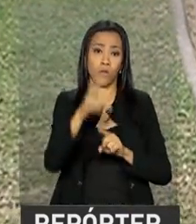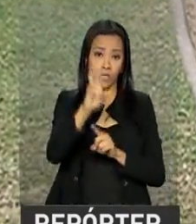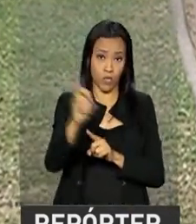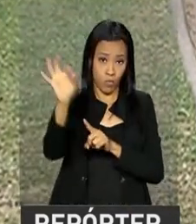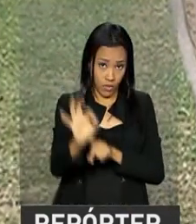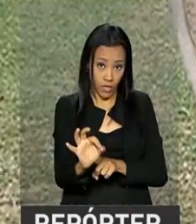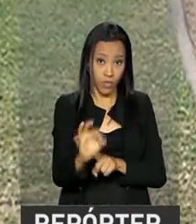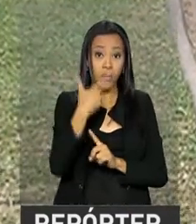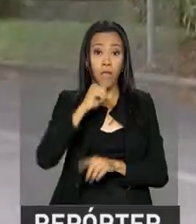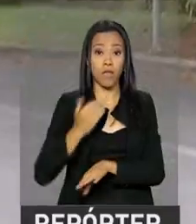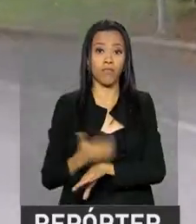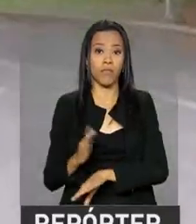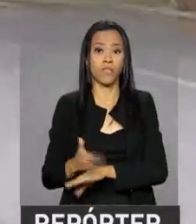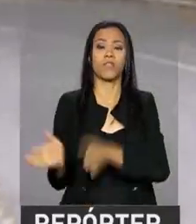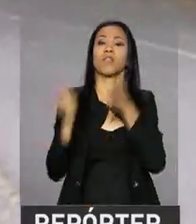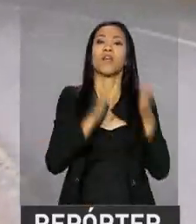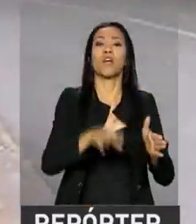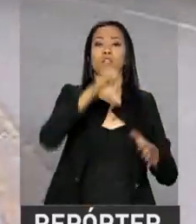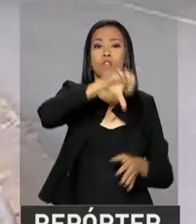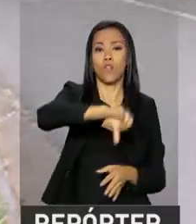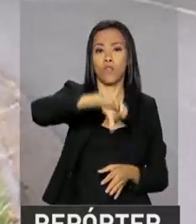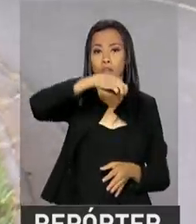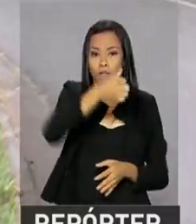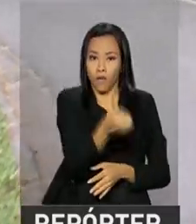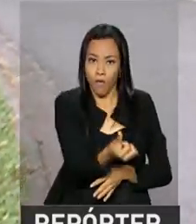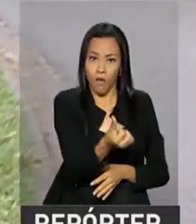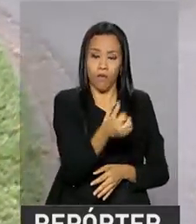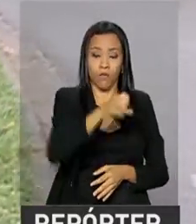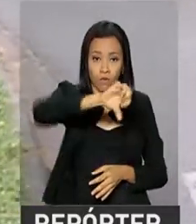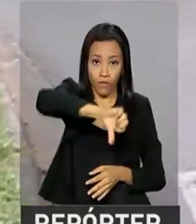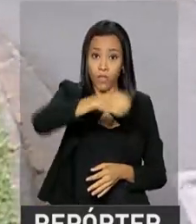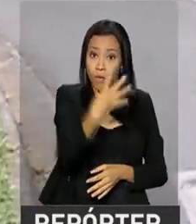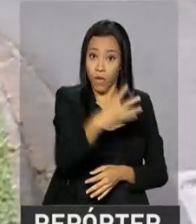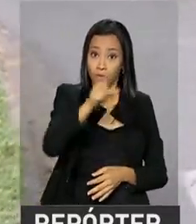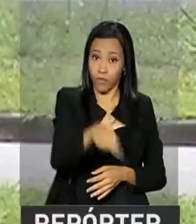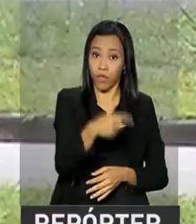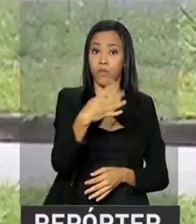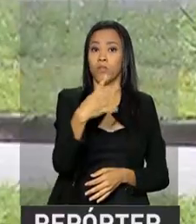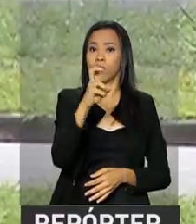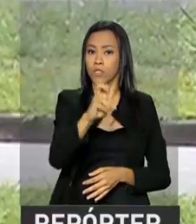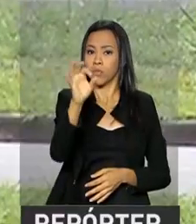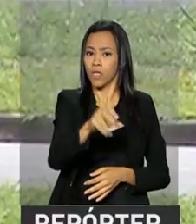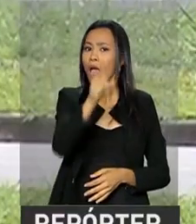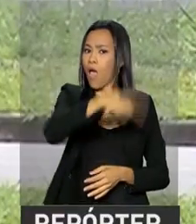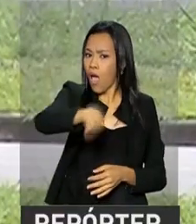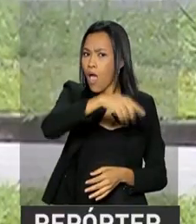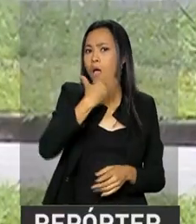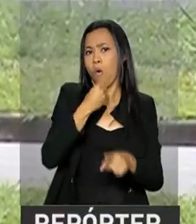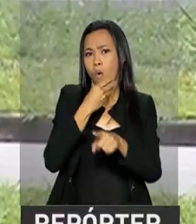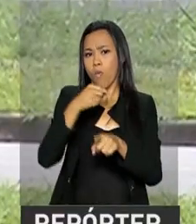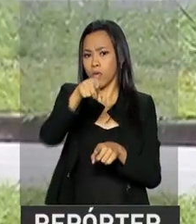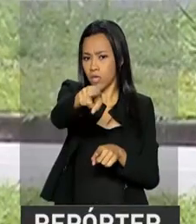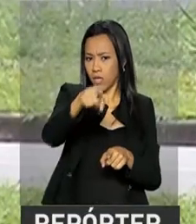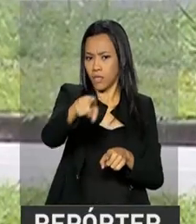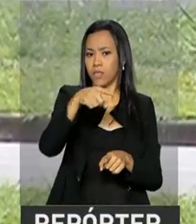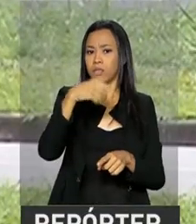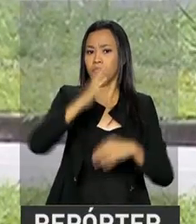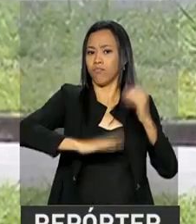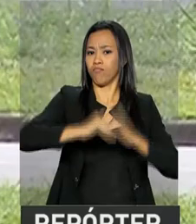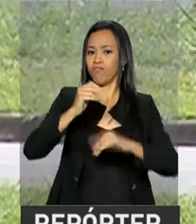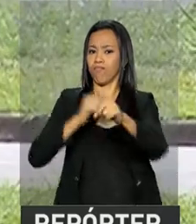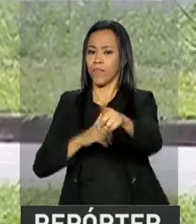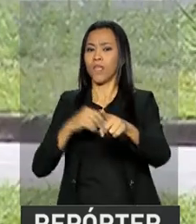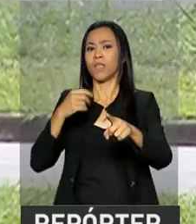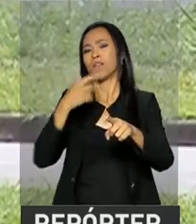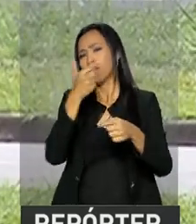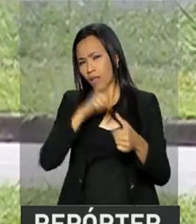praticantes já 94,5 por dos adeptos ao futebol são homens como analista de sistemas Gustavo Tavares que também